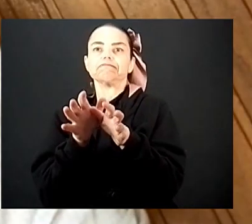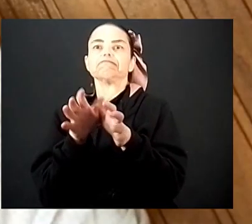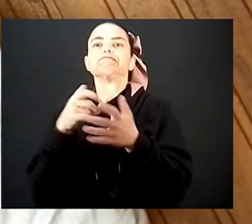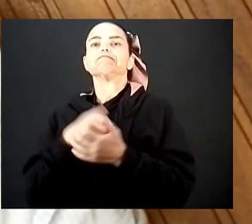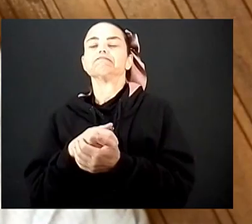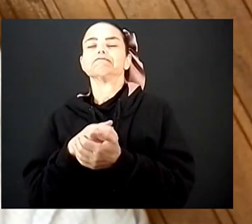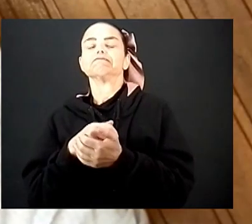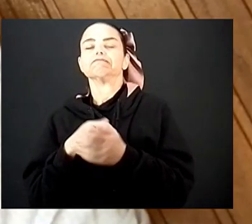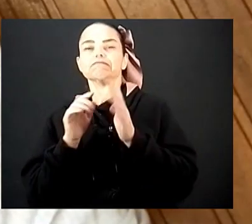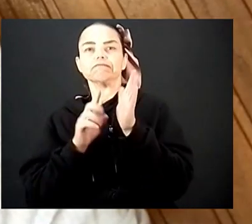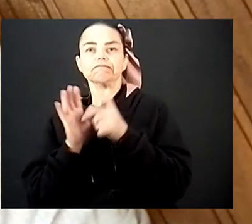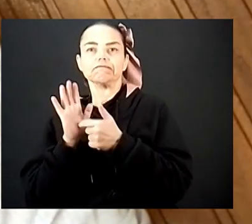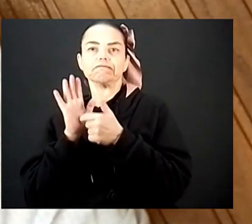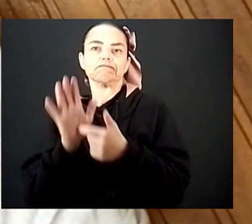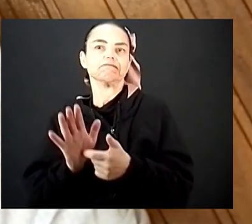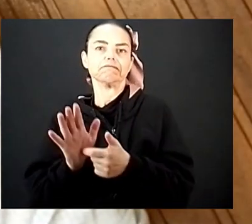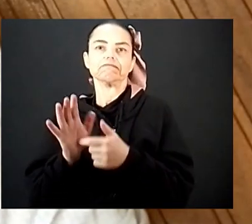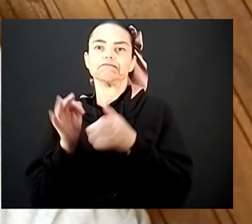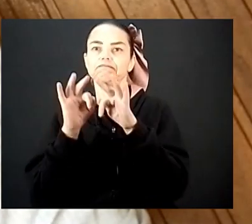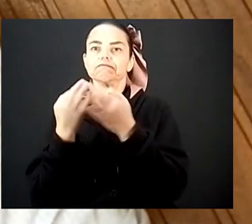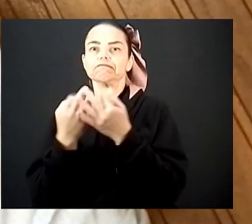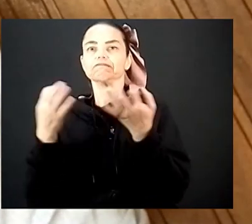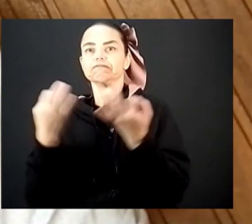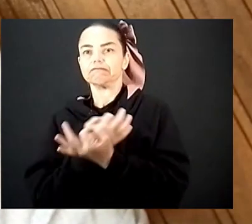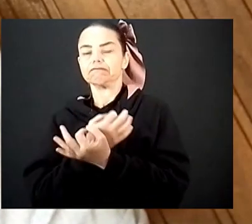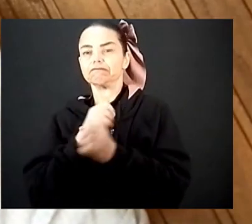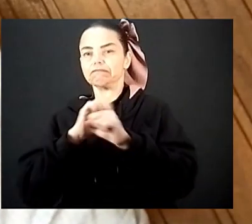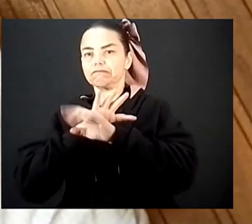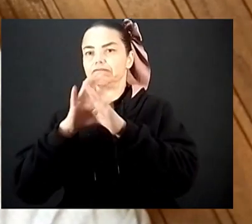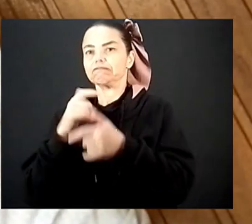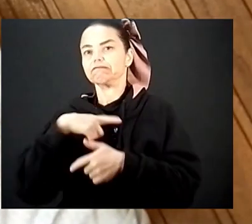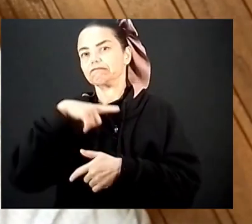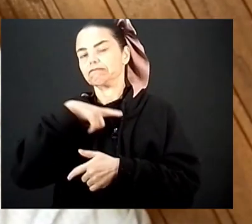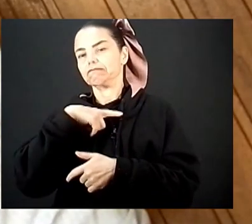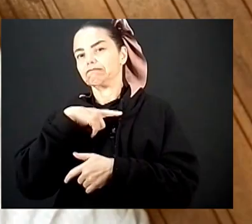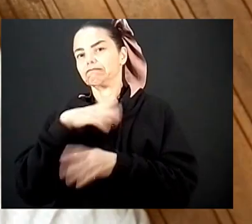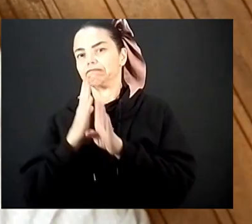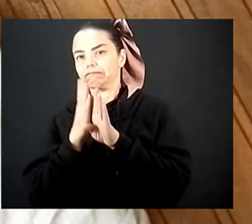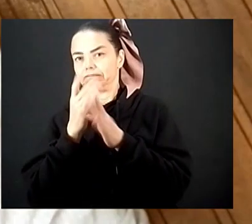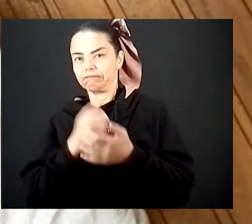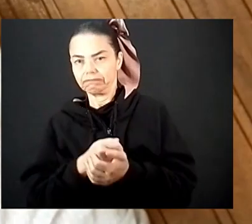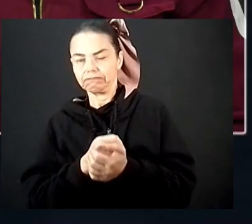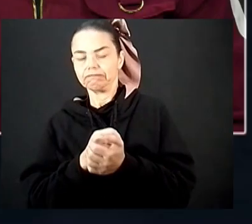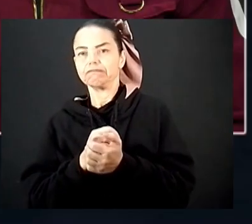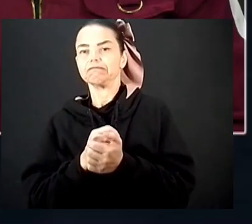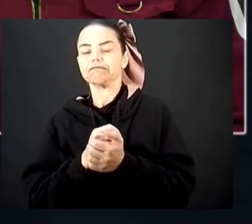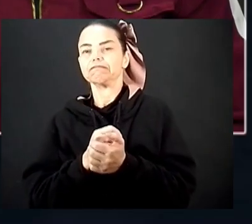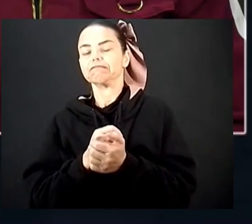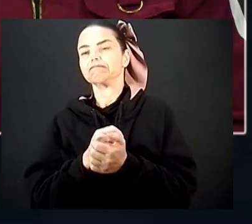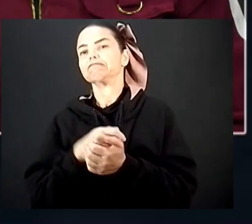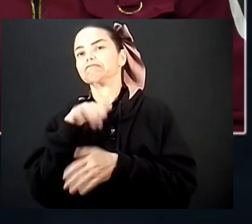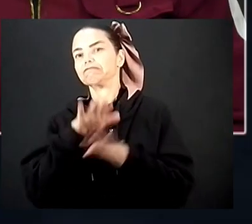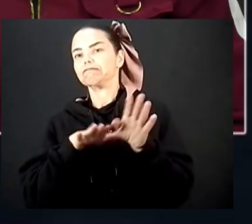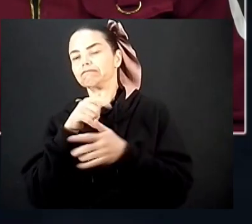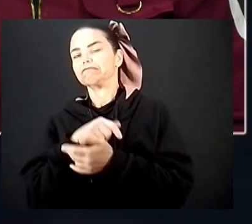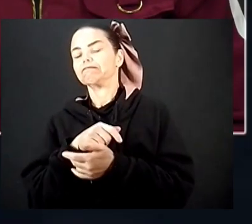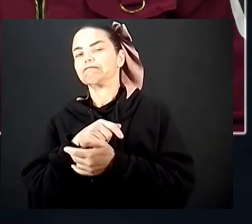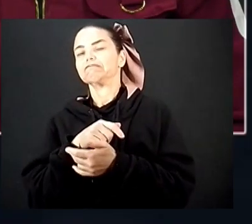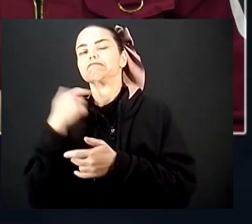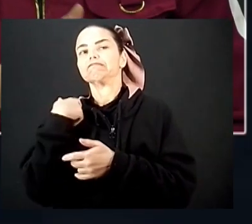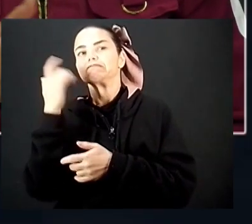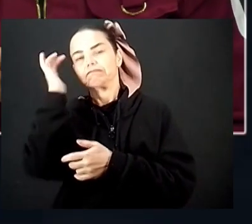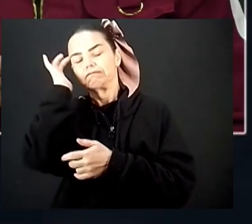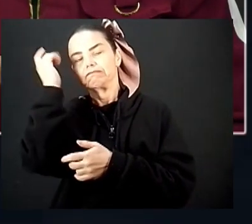uma família perfeita, fica muito mais claro para a gente ter essa identificação. Bem, às vezes a gente idealiza algo, né?